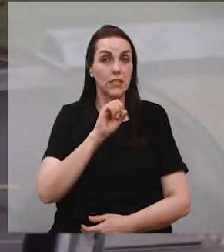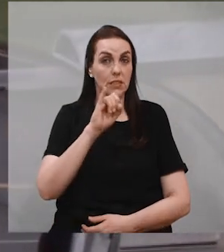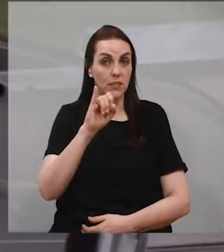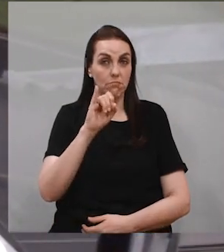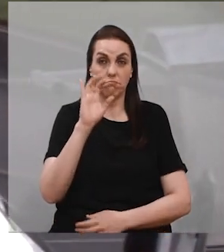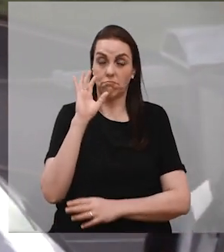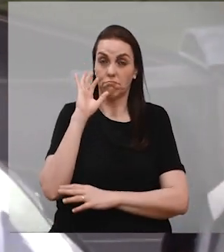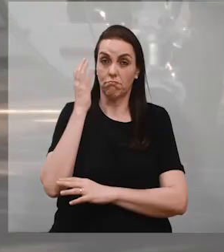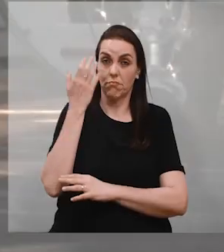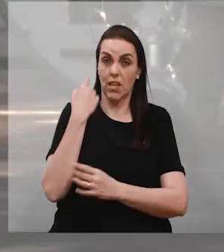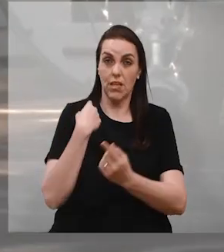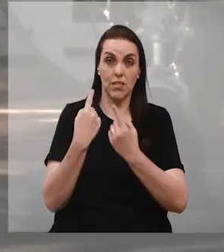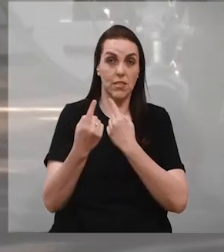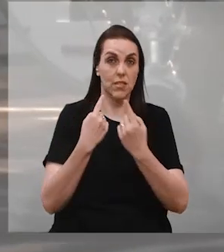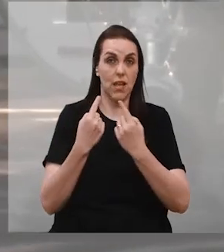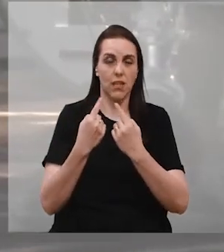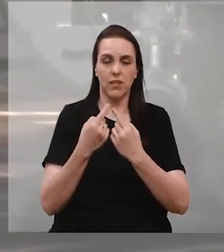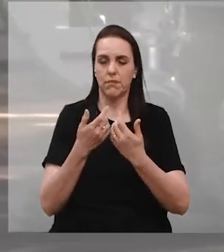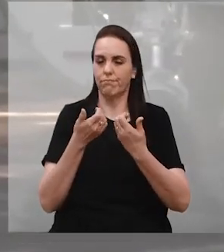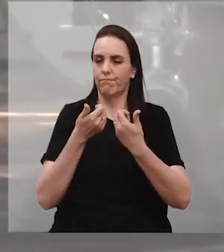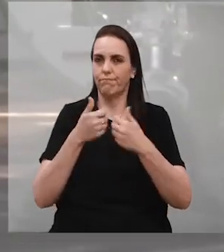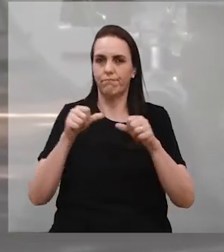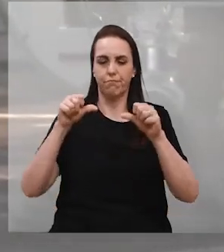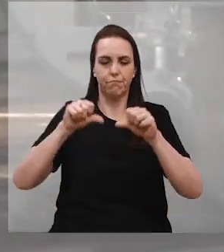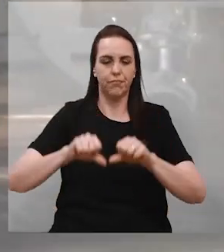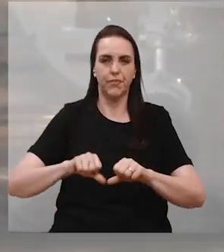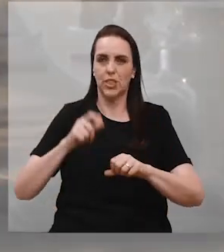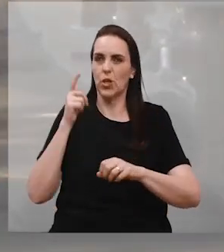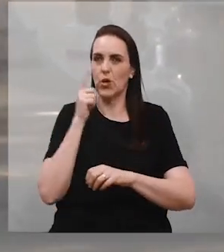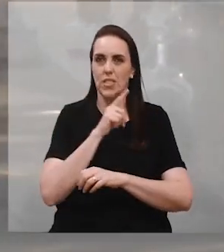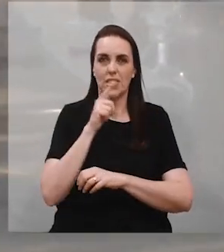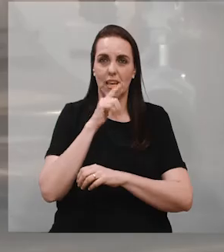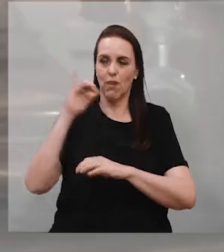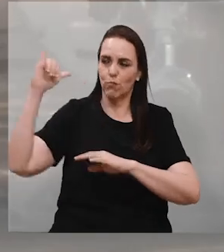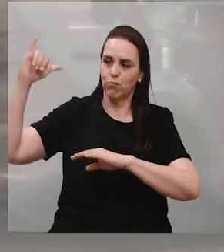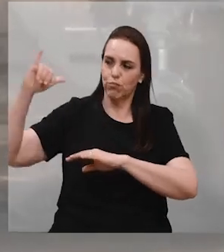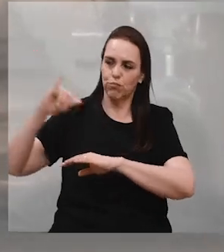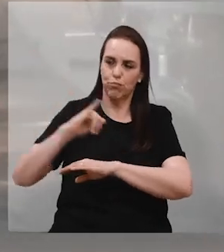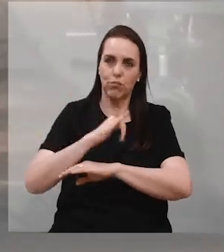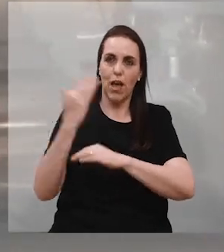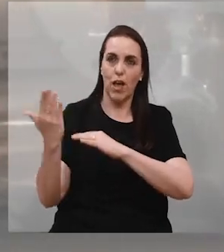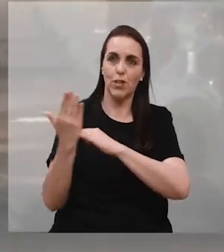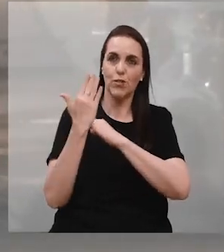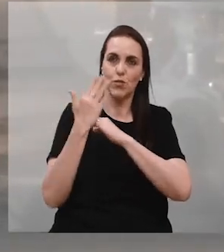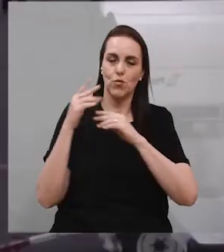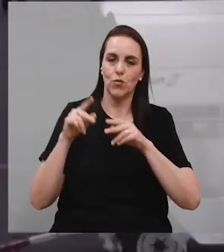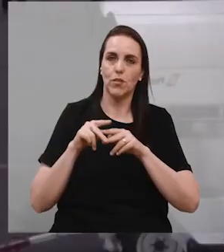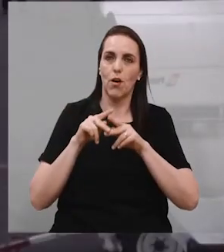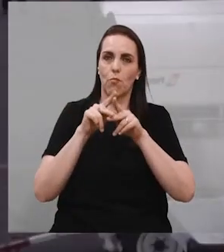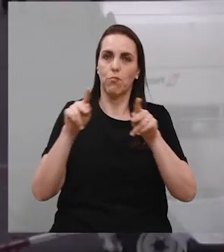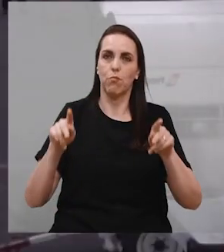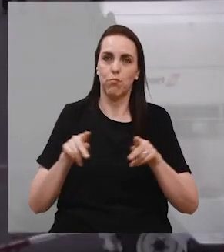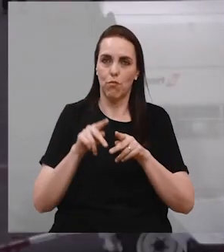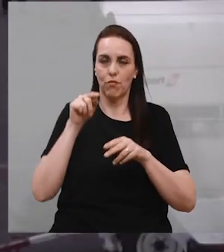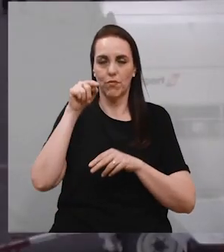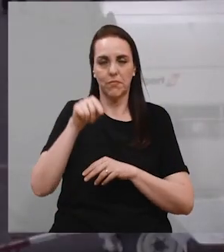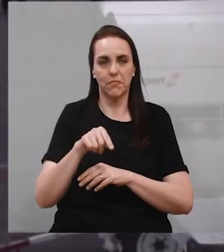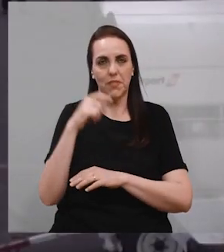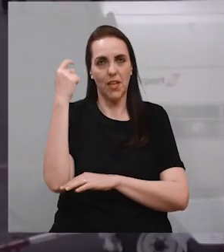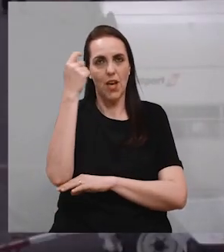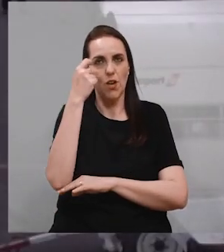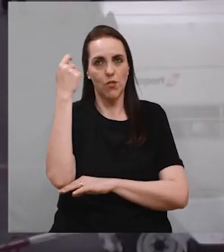Se a situação das estradas é precária, é pelo ar que chega ajuda ao povo gaúcho. Desde o último 2 de maio,